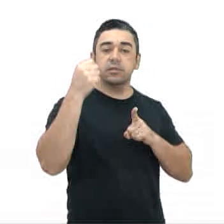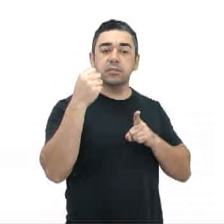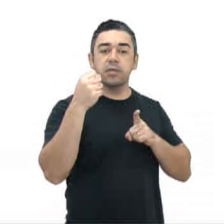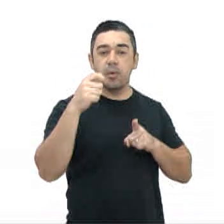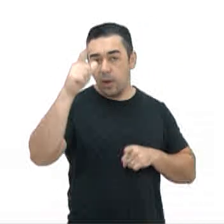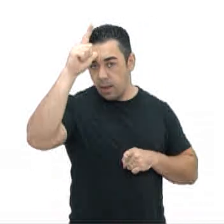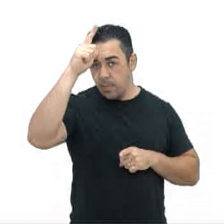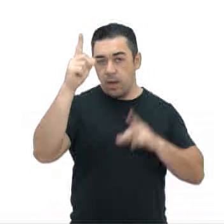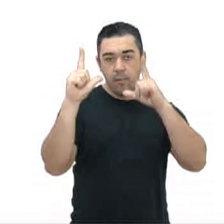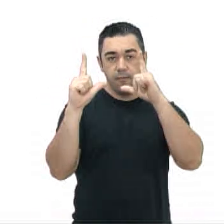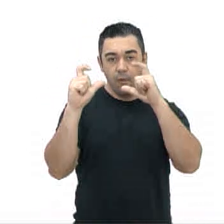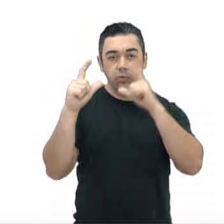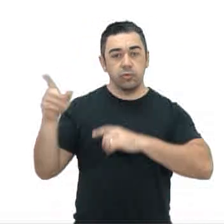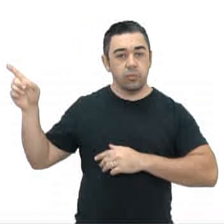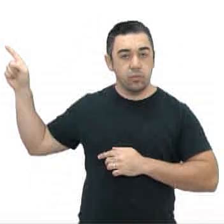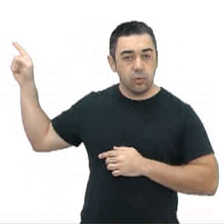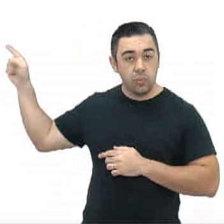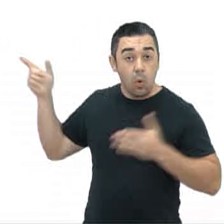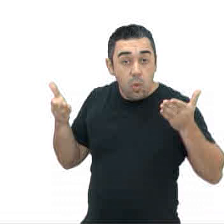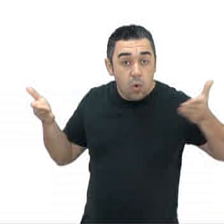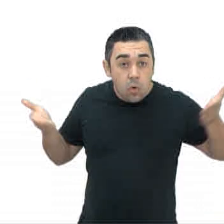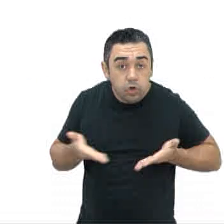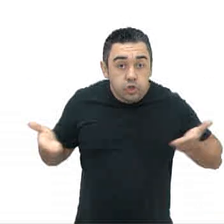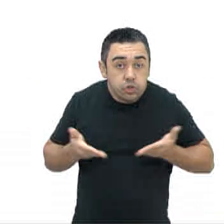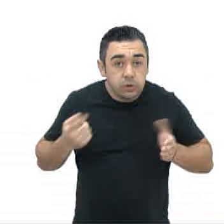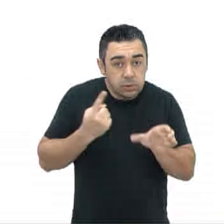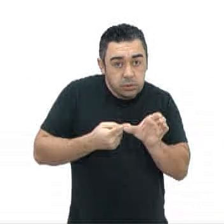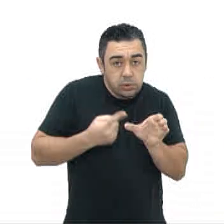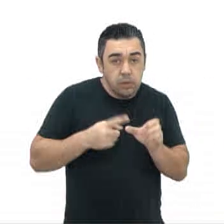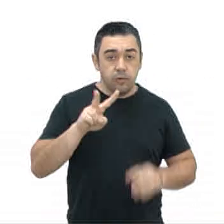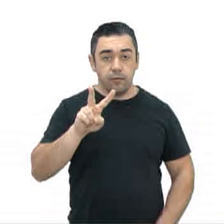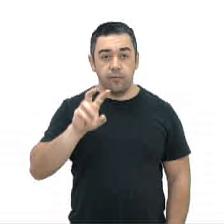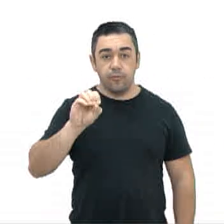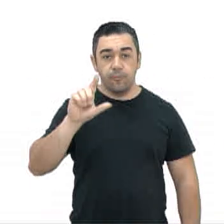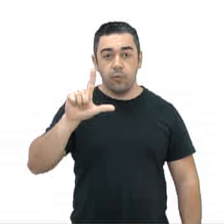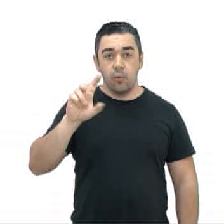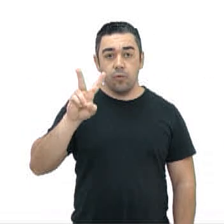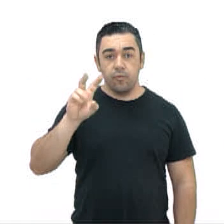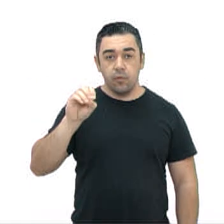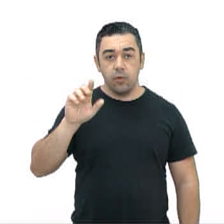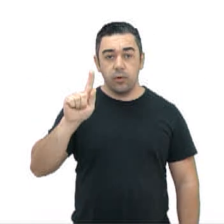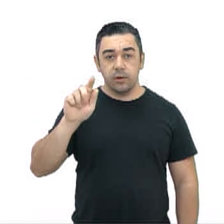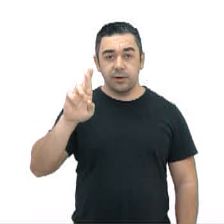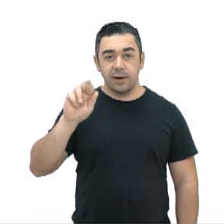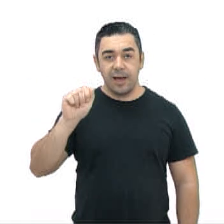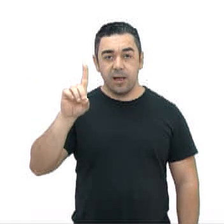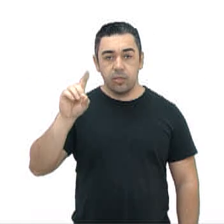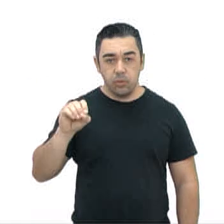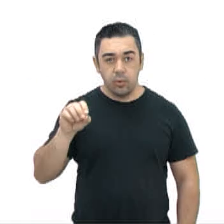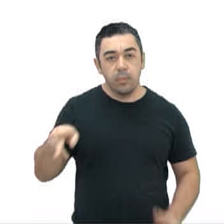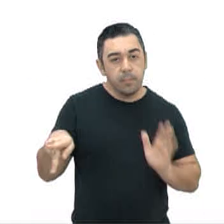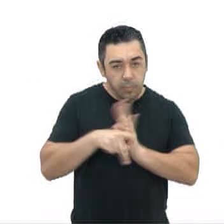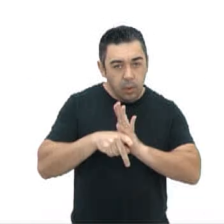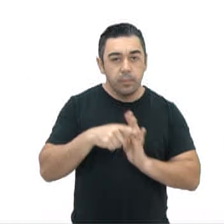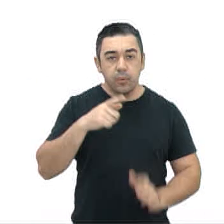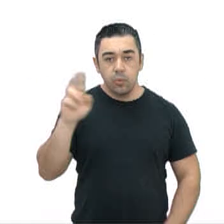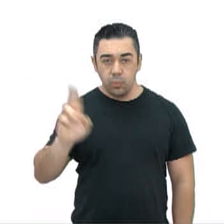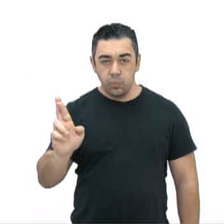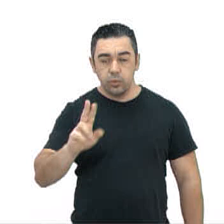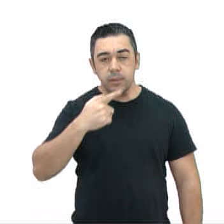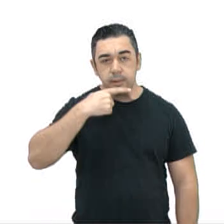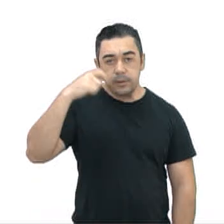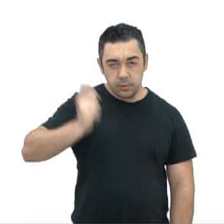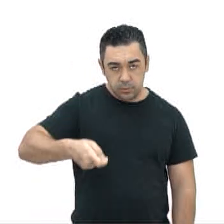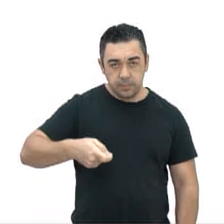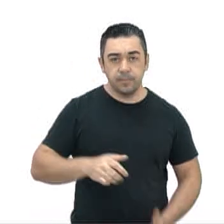E essa aqui então é uma fotografia atual da cidade de Volgogrado, na Rússia. Observe agora a próxima imagem.